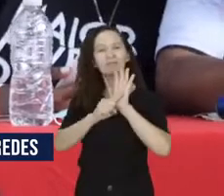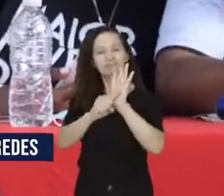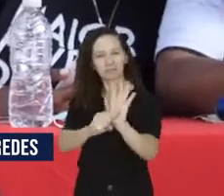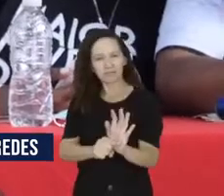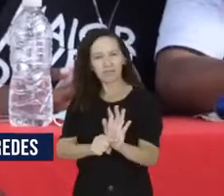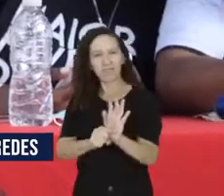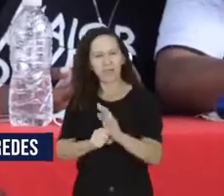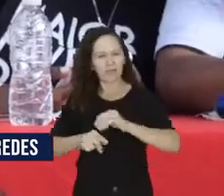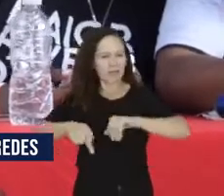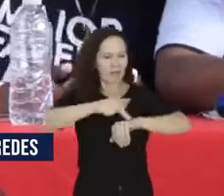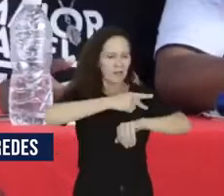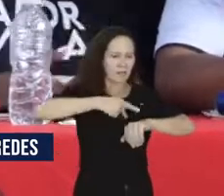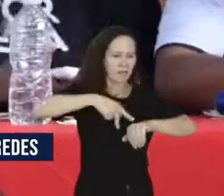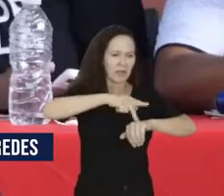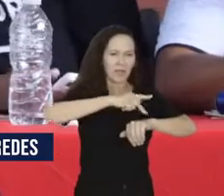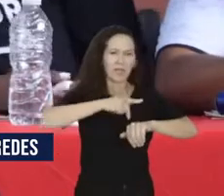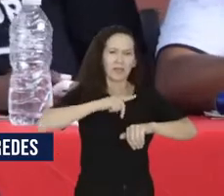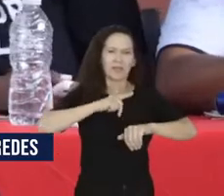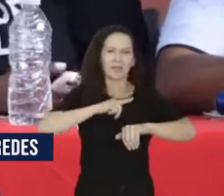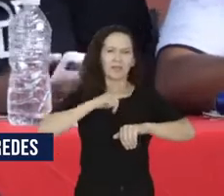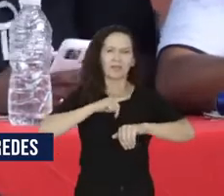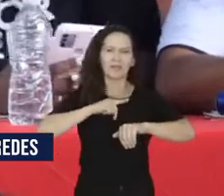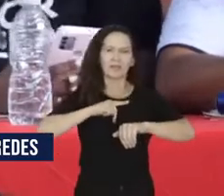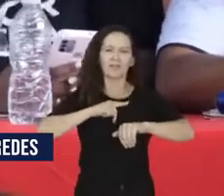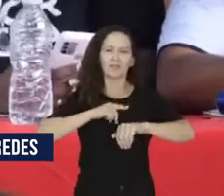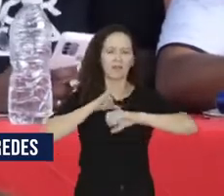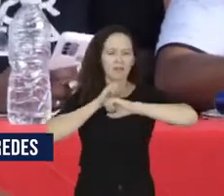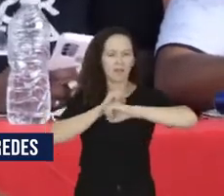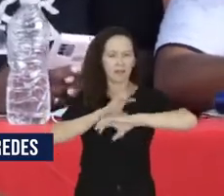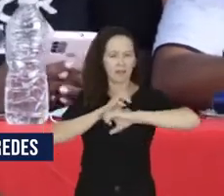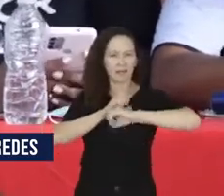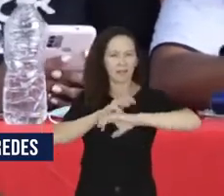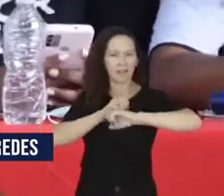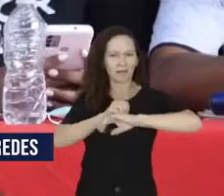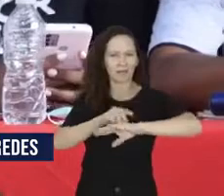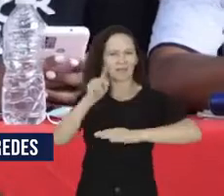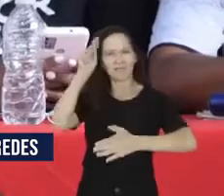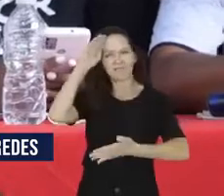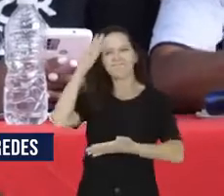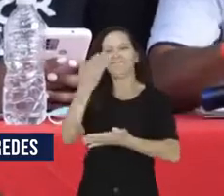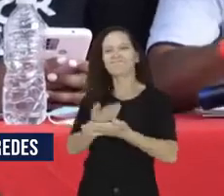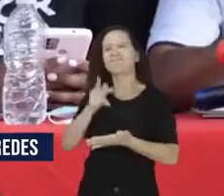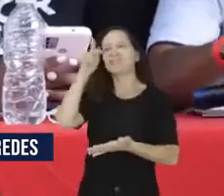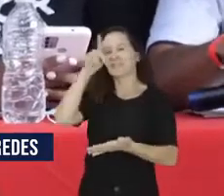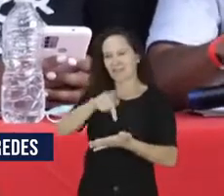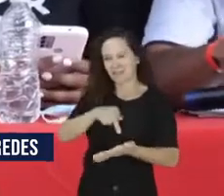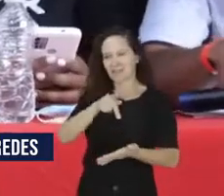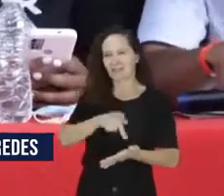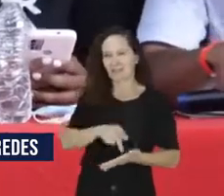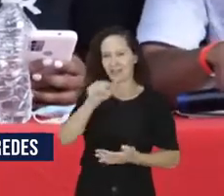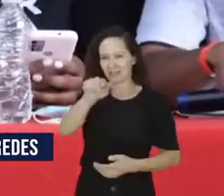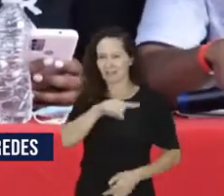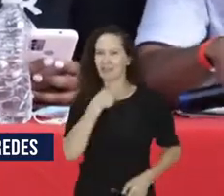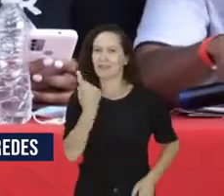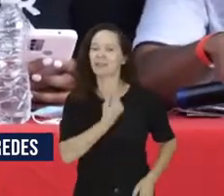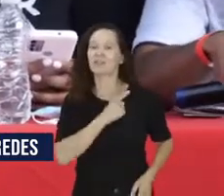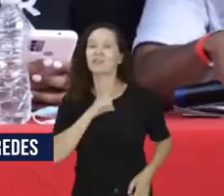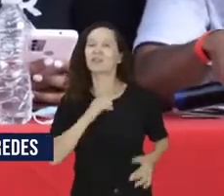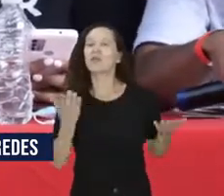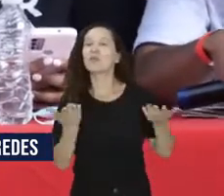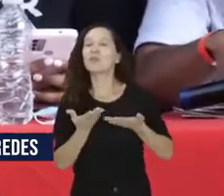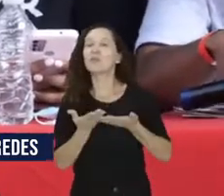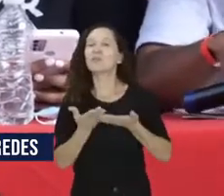a ter uma pátria educadora, com certeza. Aqui a gente tem hoje 3